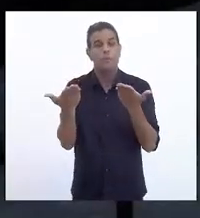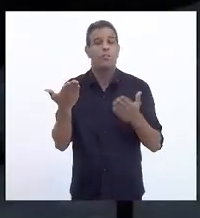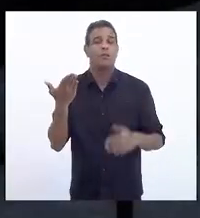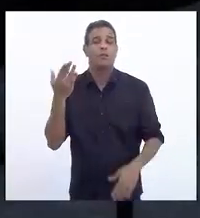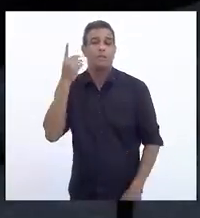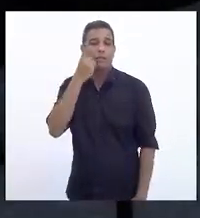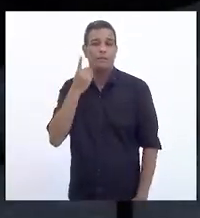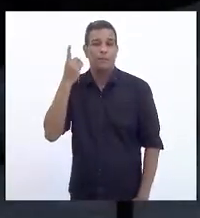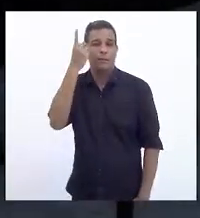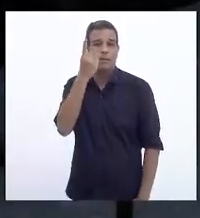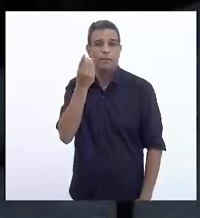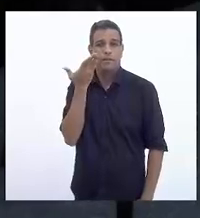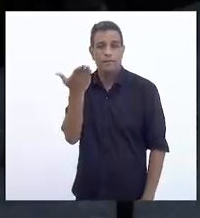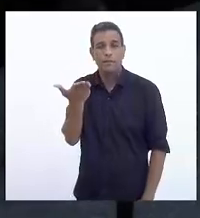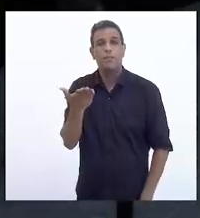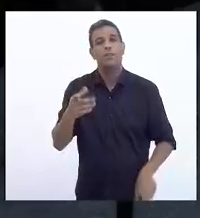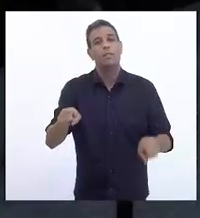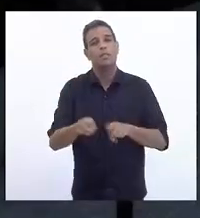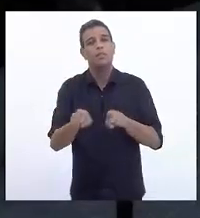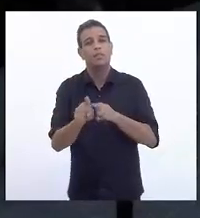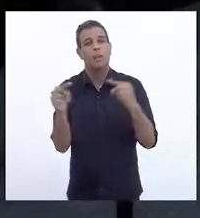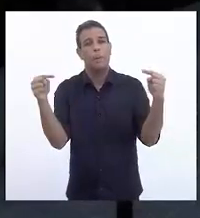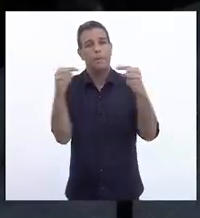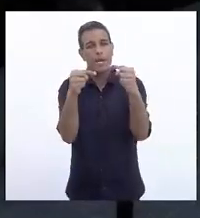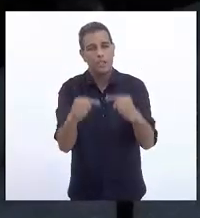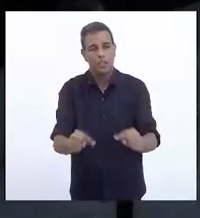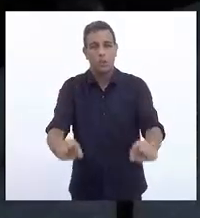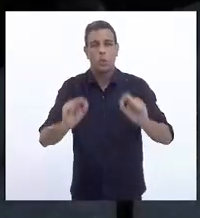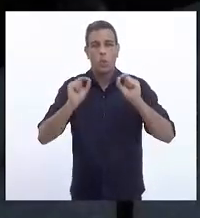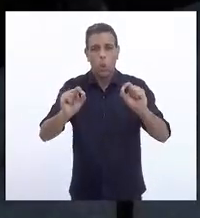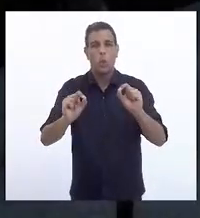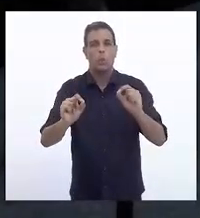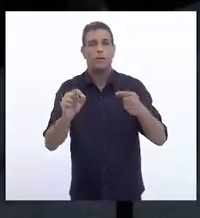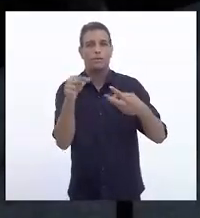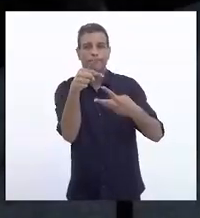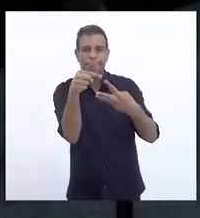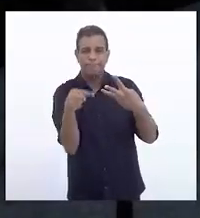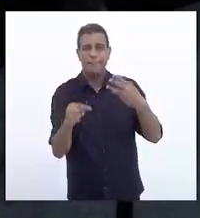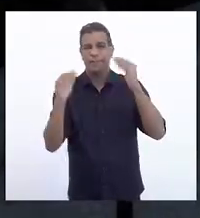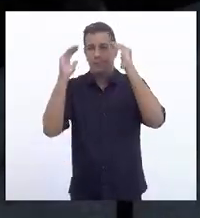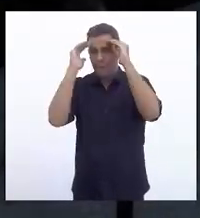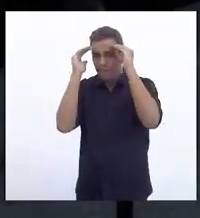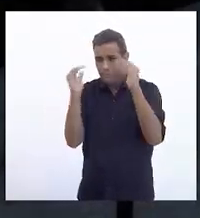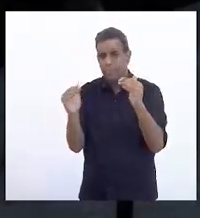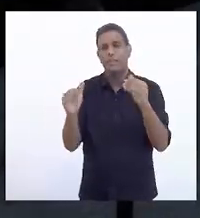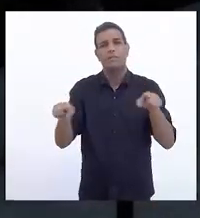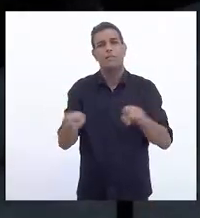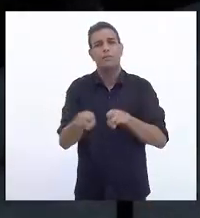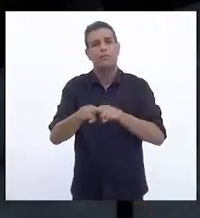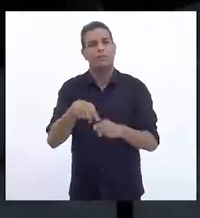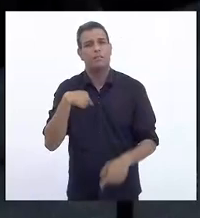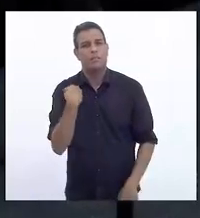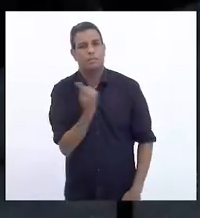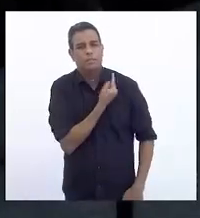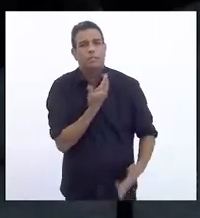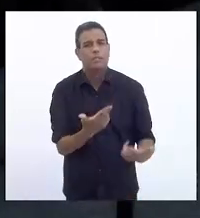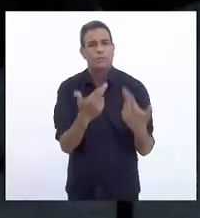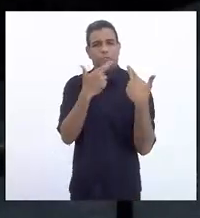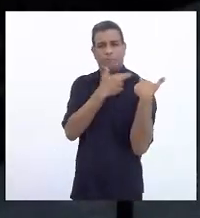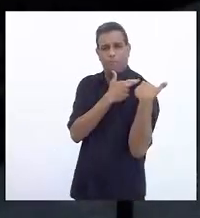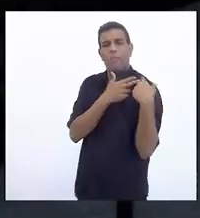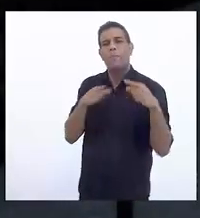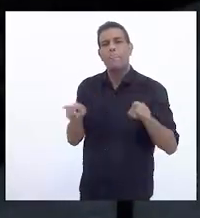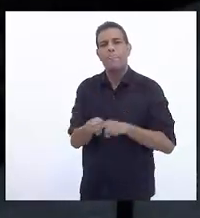Eu saúdo a fala de Vossa Excelência no sentido do estreito respeito e o enorme respeito que Vossa Excelência tem